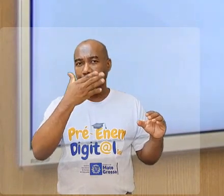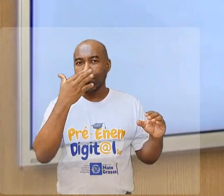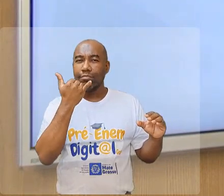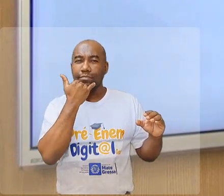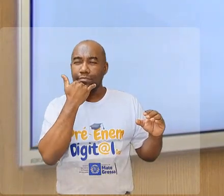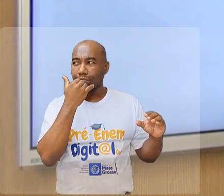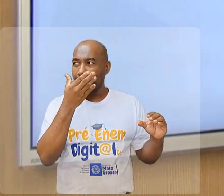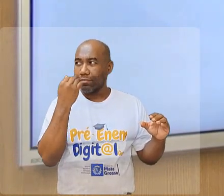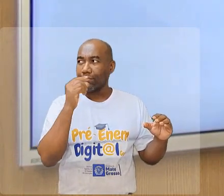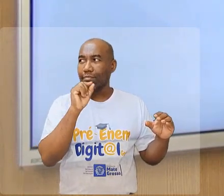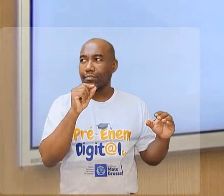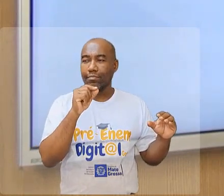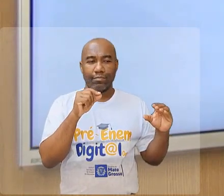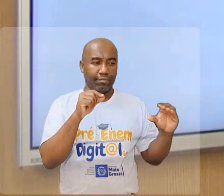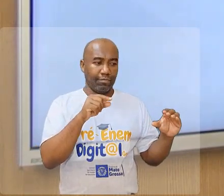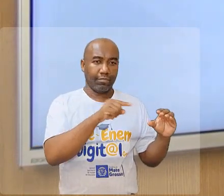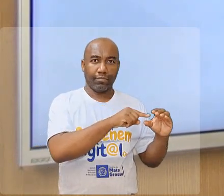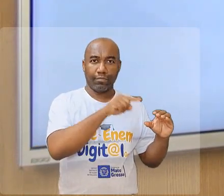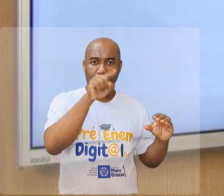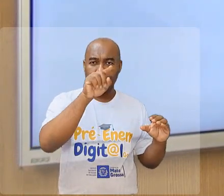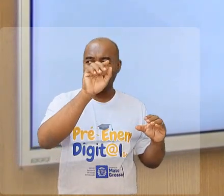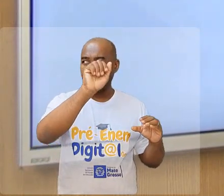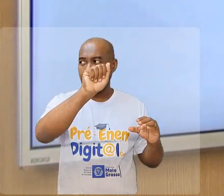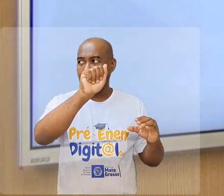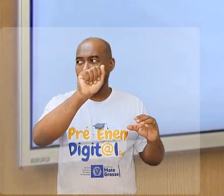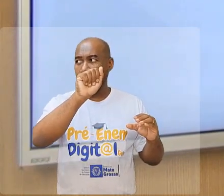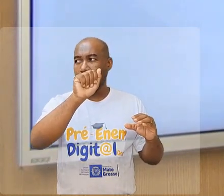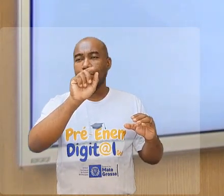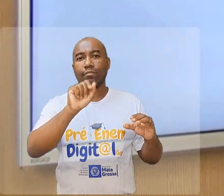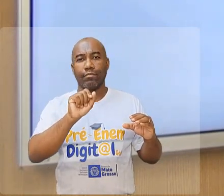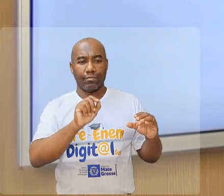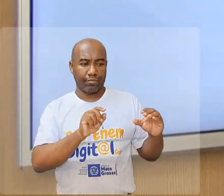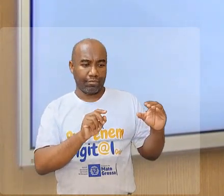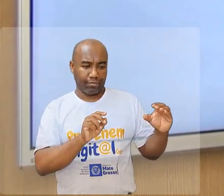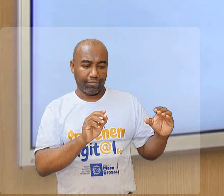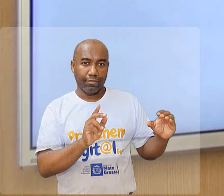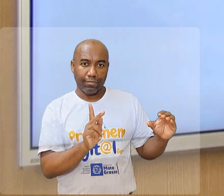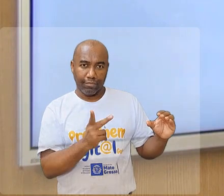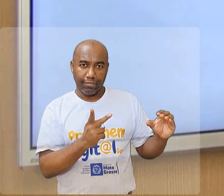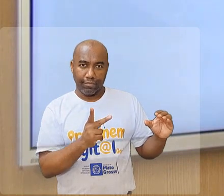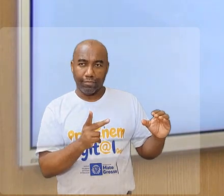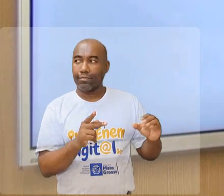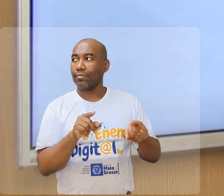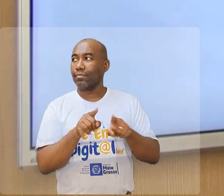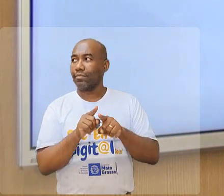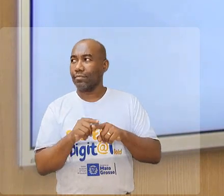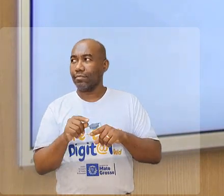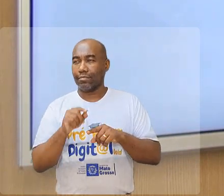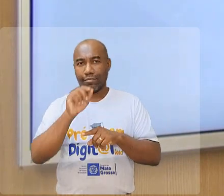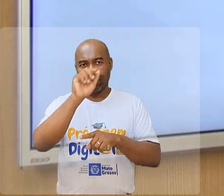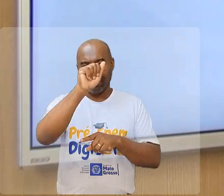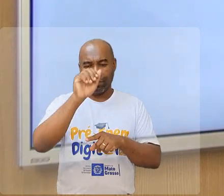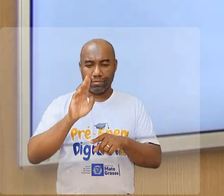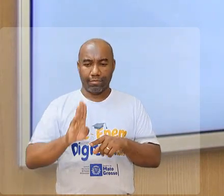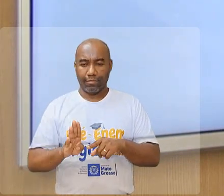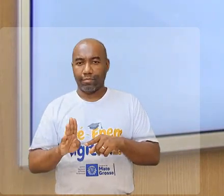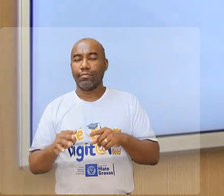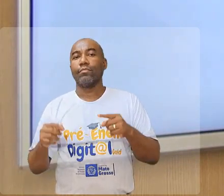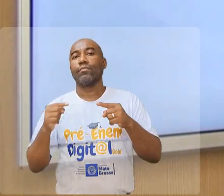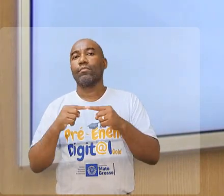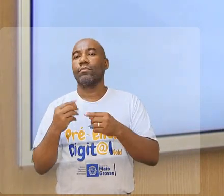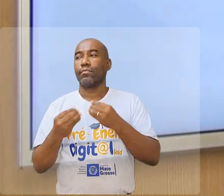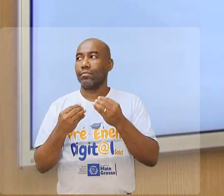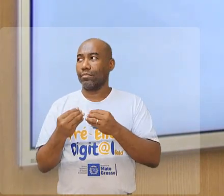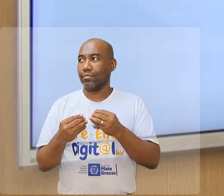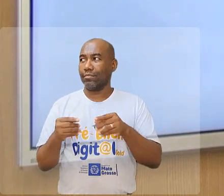vou chamar de ser até hdm e já gato é b d n beleza aí